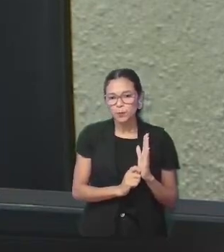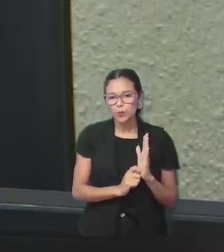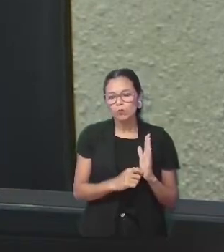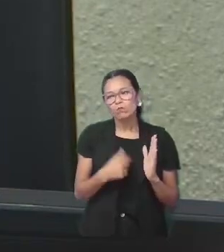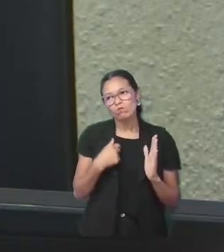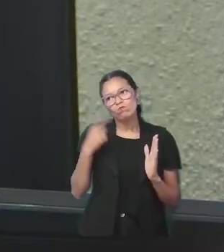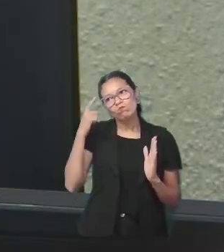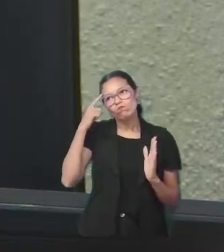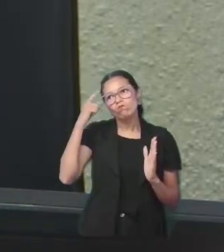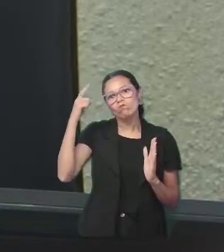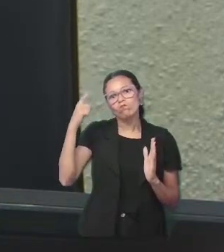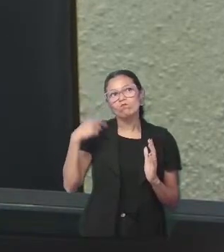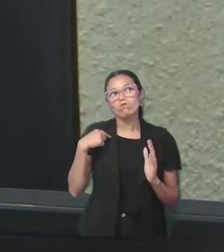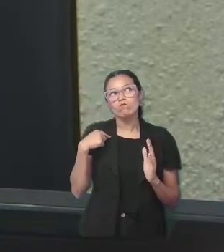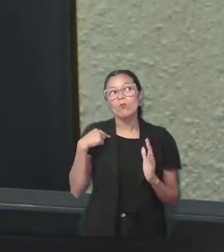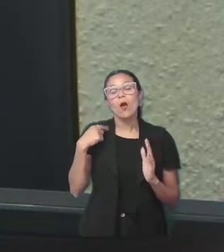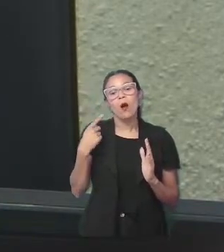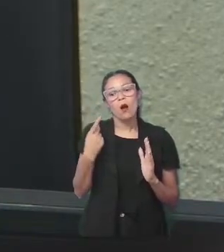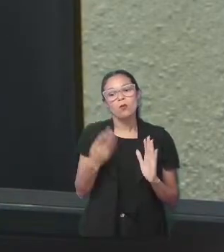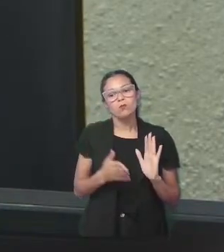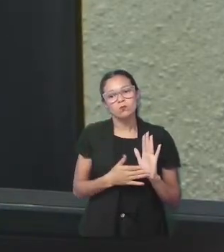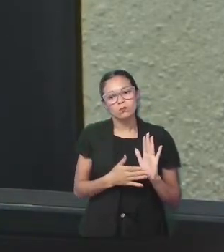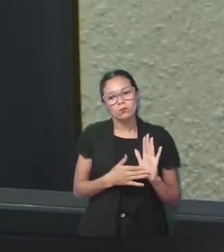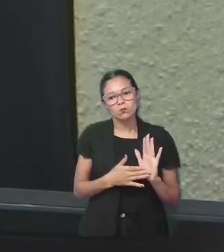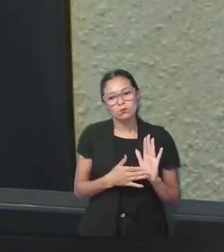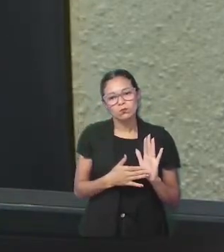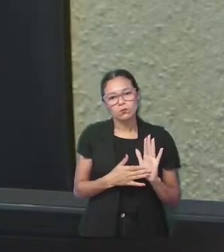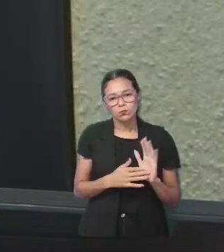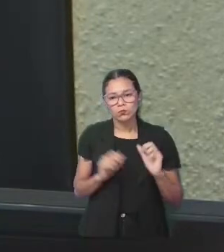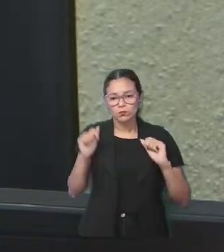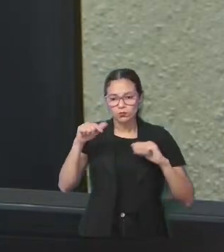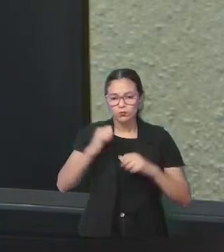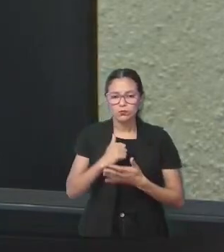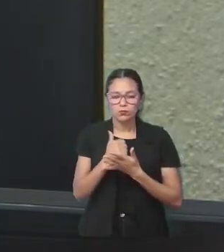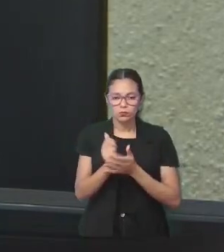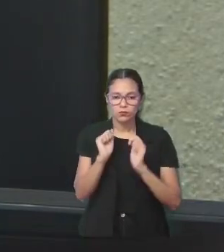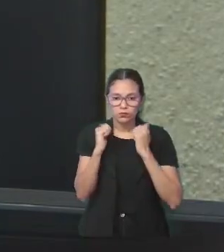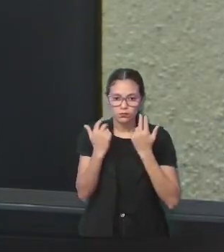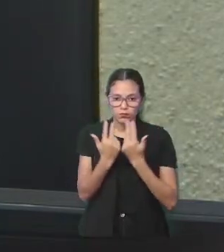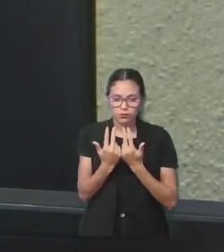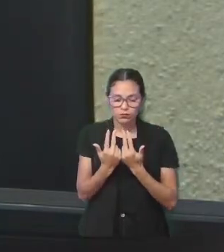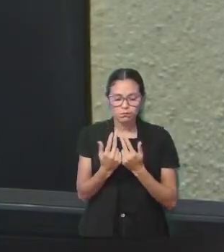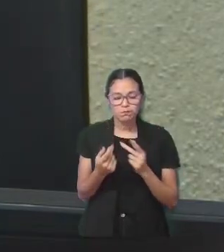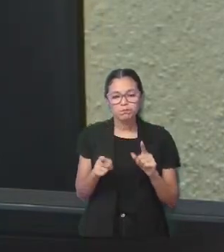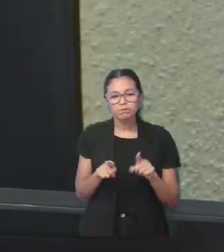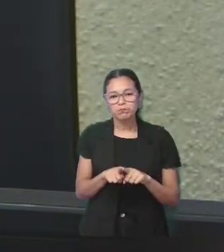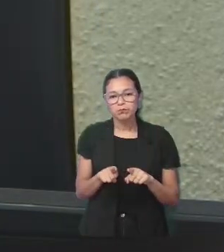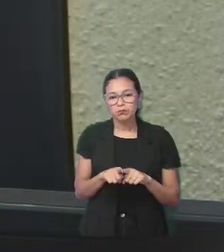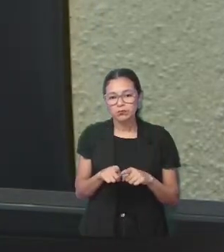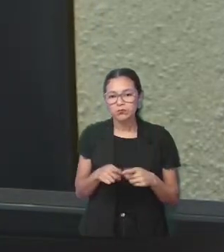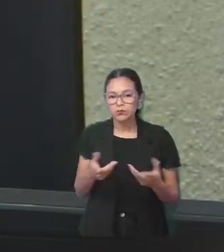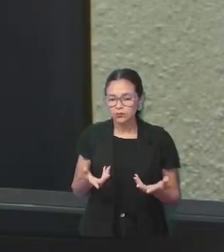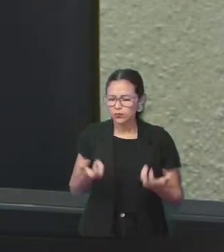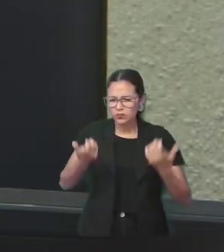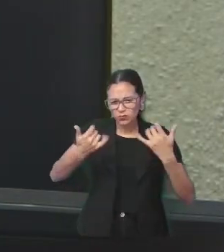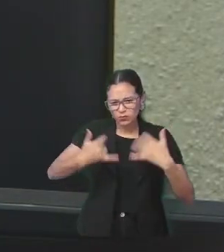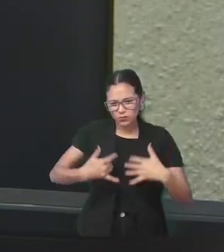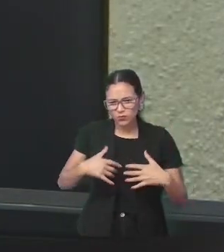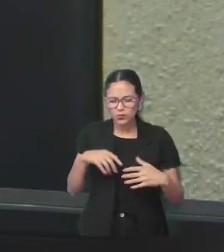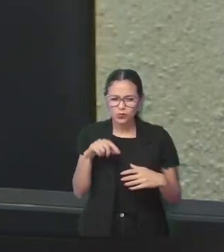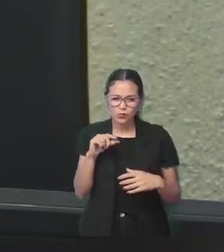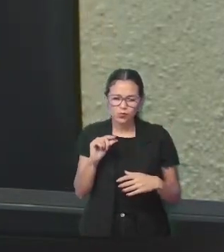E eu pensei em criar uma propositura para trazer para a Câmara Jovem. Inclusive, eu queria contar um pouco